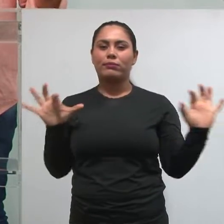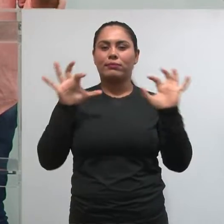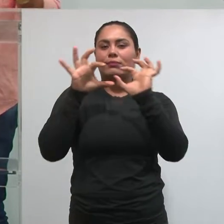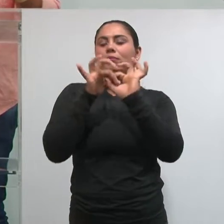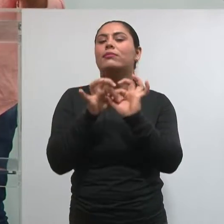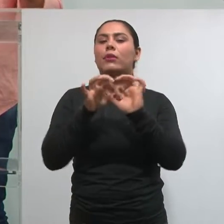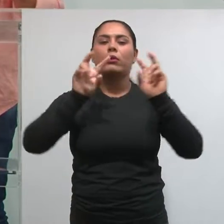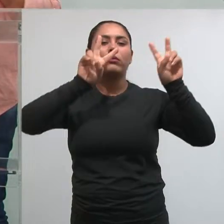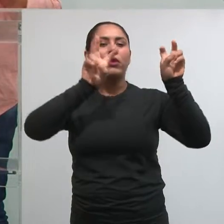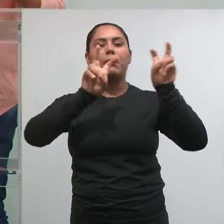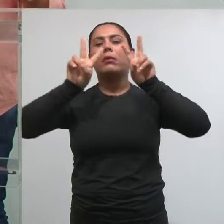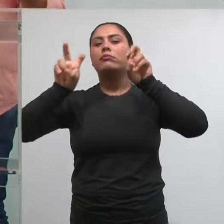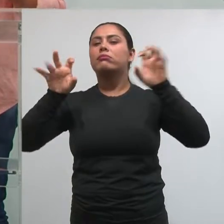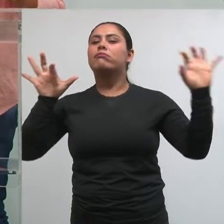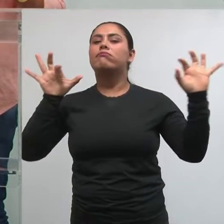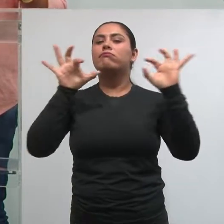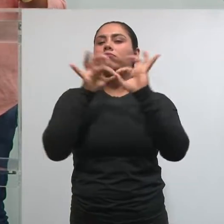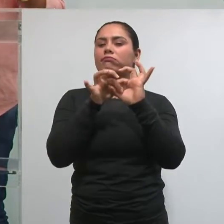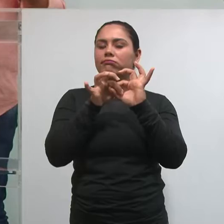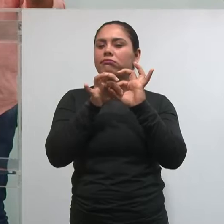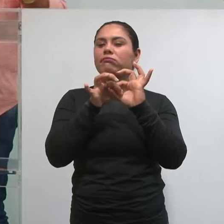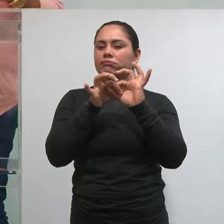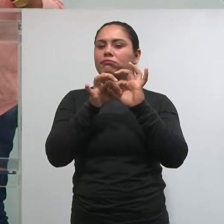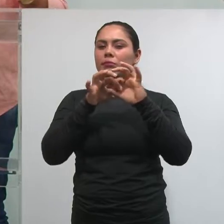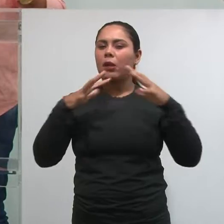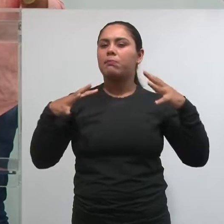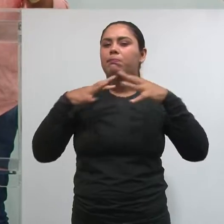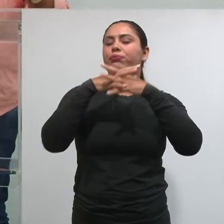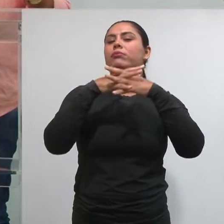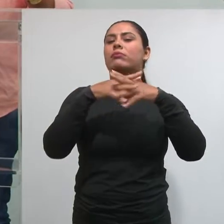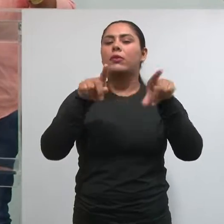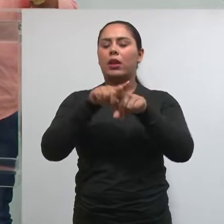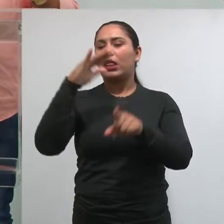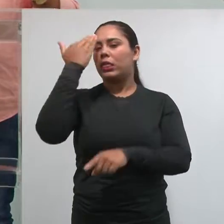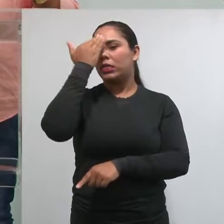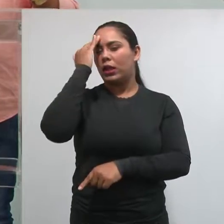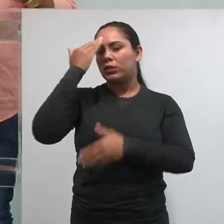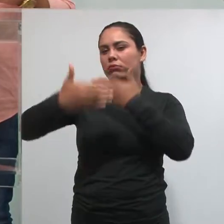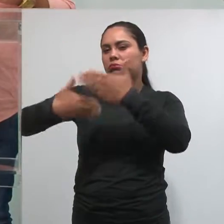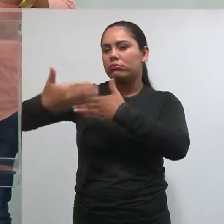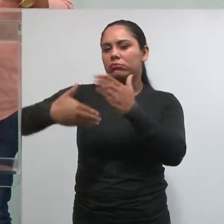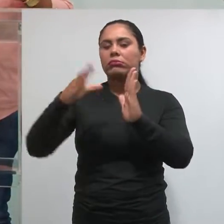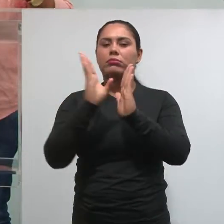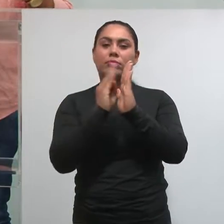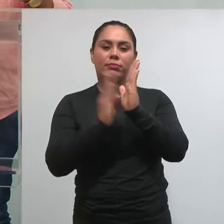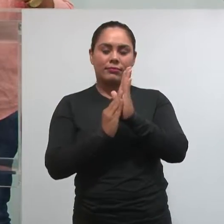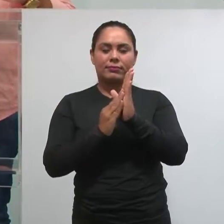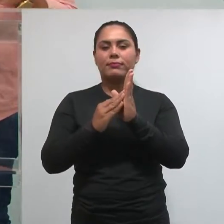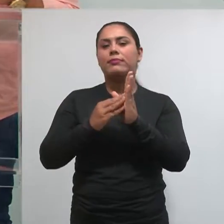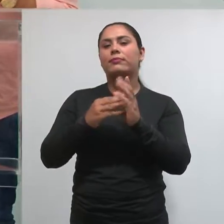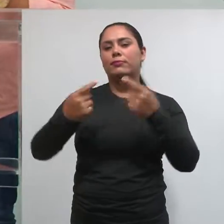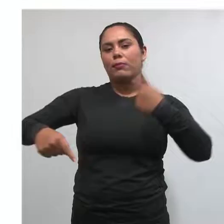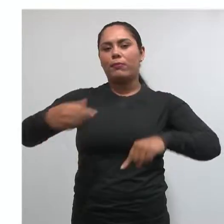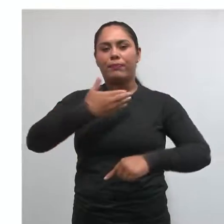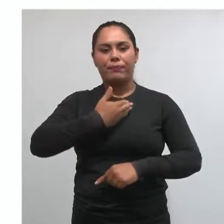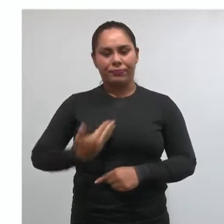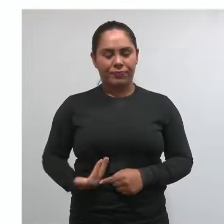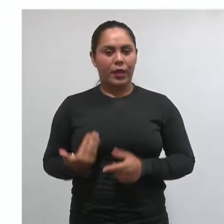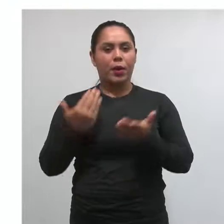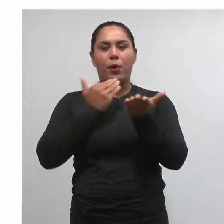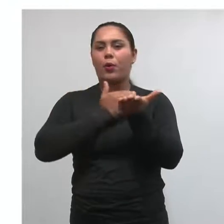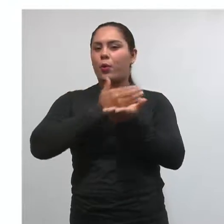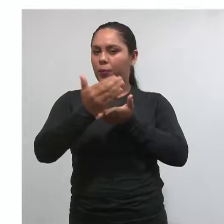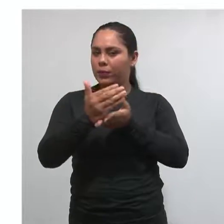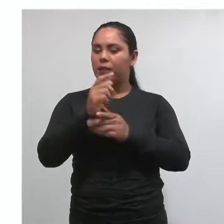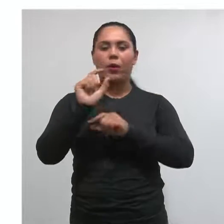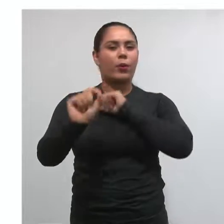duas temáticas, como que elas se confluem no entendimento do nosso conteúdo de políticas públicas. Para começar,